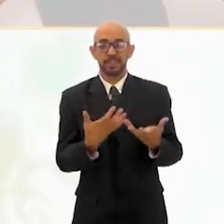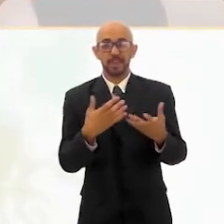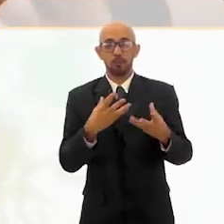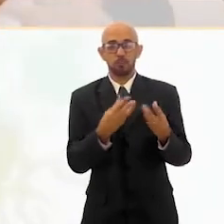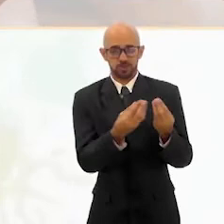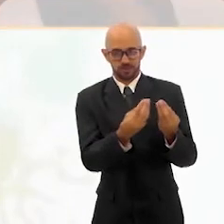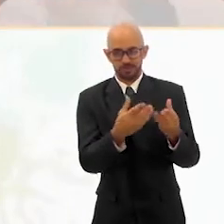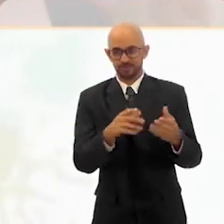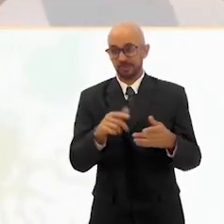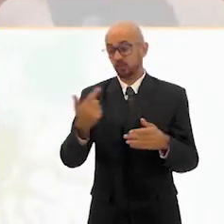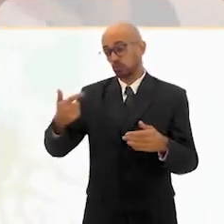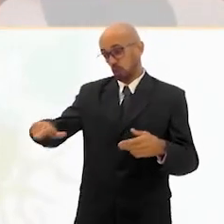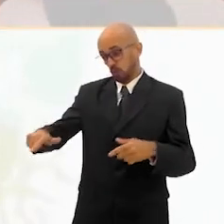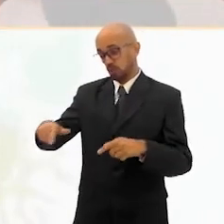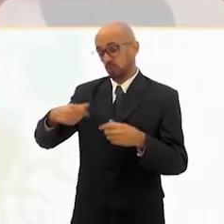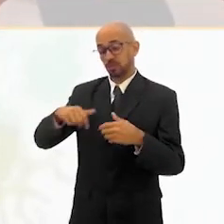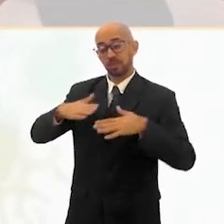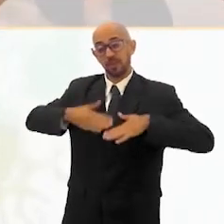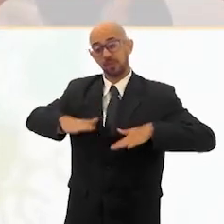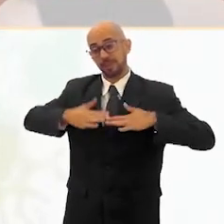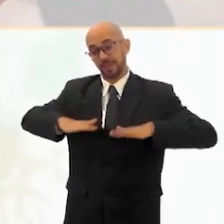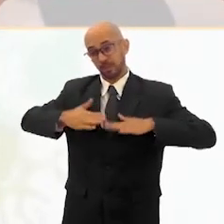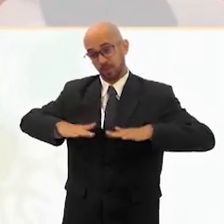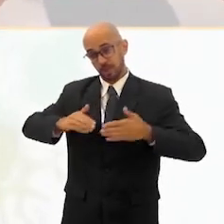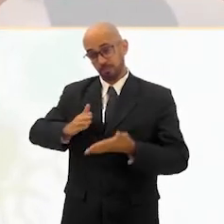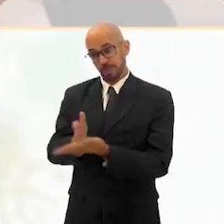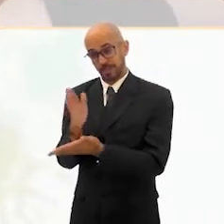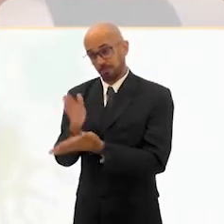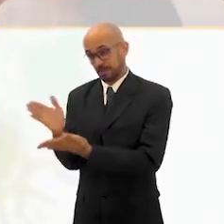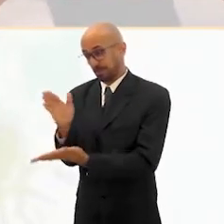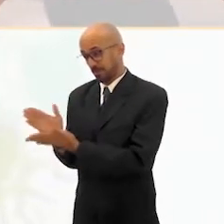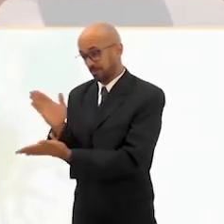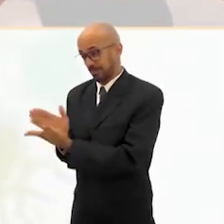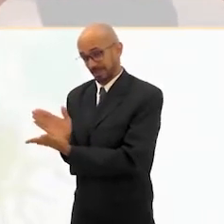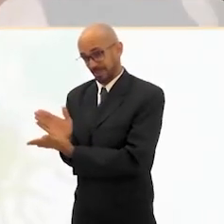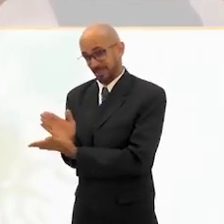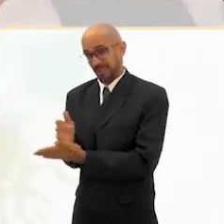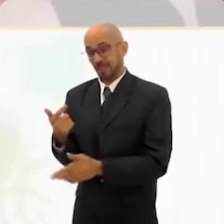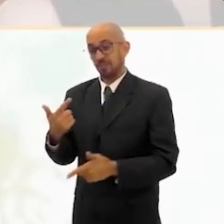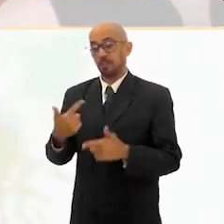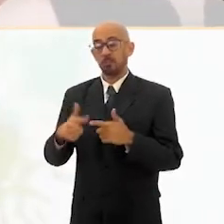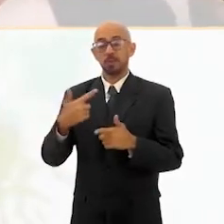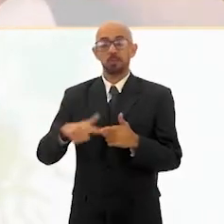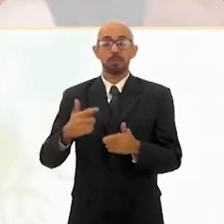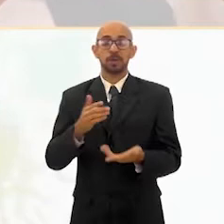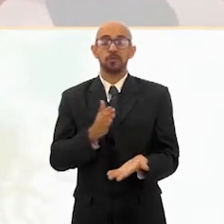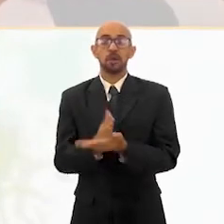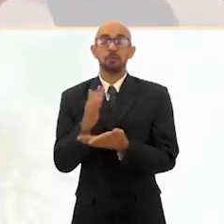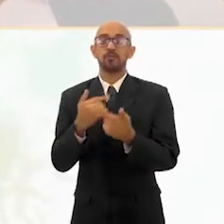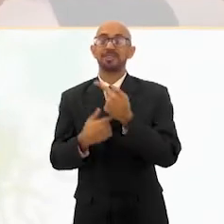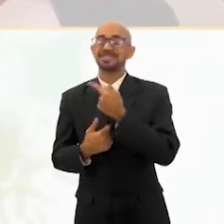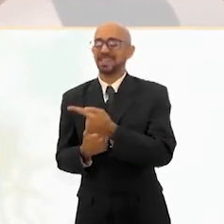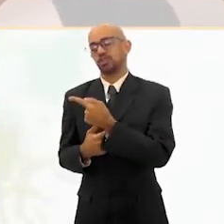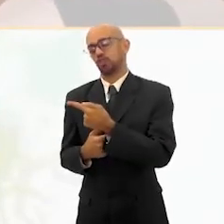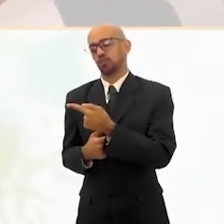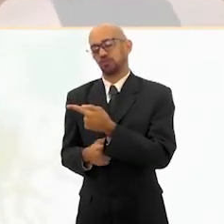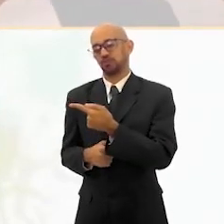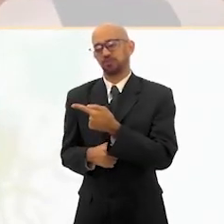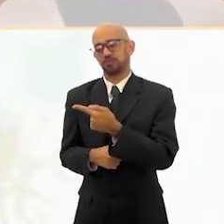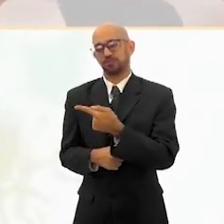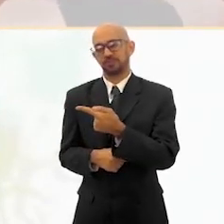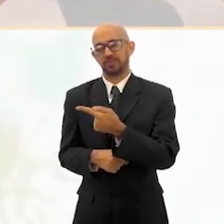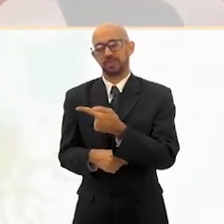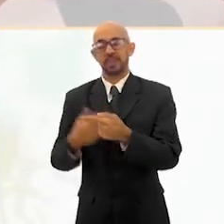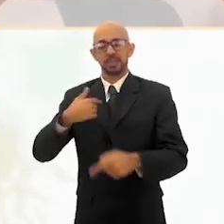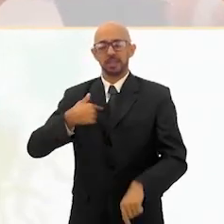ter Exatamente. E feito nas outras que eu química. estava mais relaxado, mais tranquilo, eu passei. Então, aí eu tive um outro problema, porque eu tinha passado por mais sete e tinha que escolher. E aí,